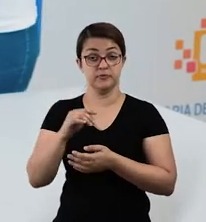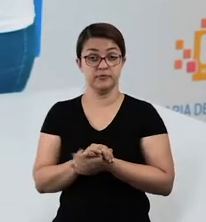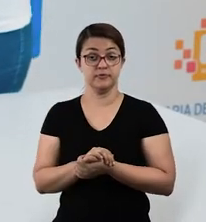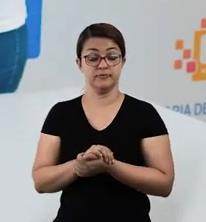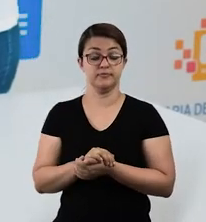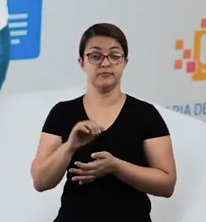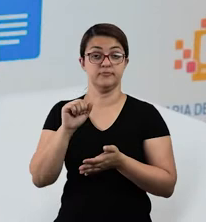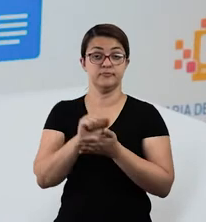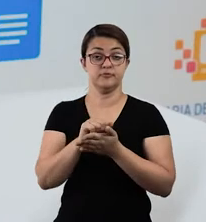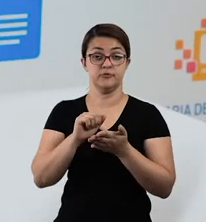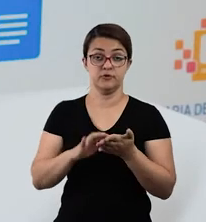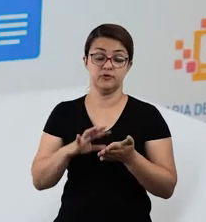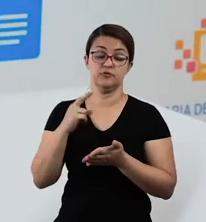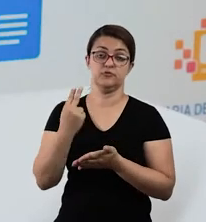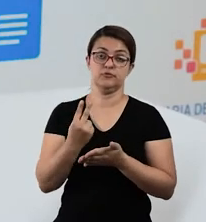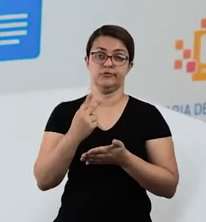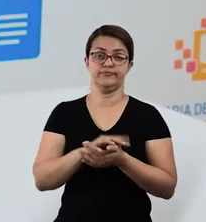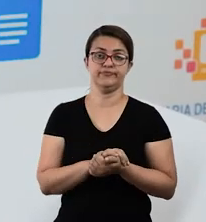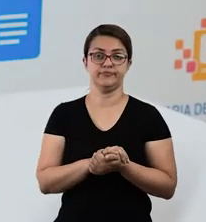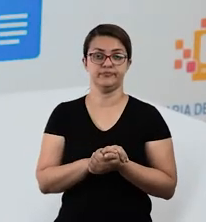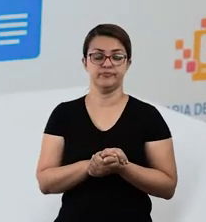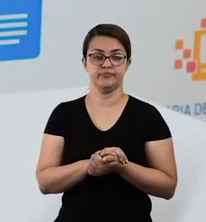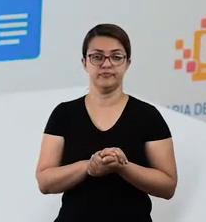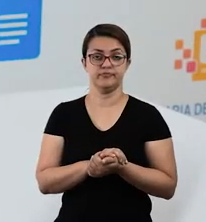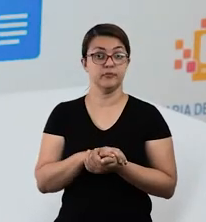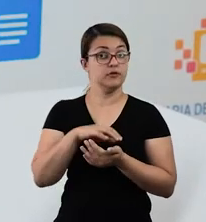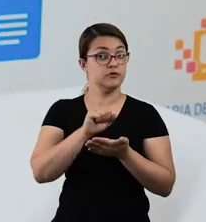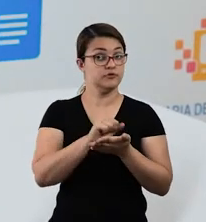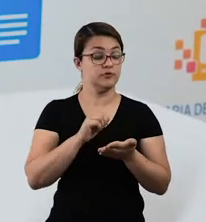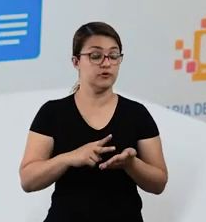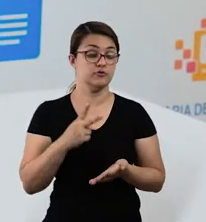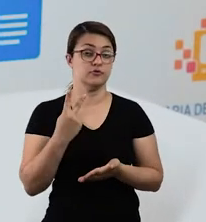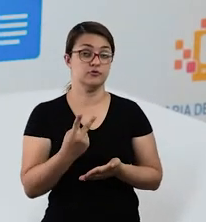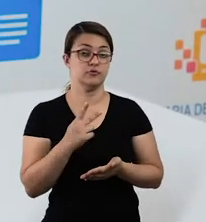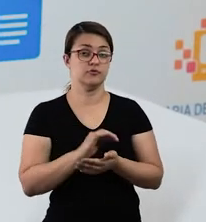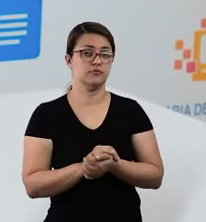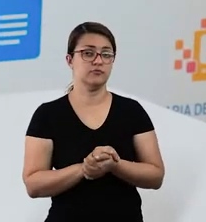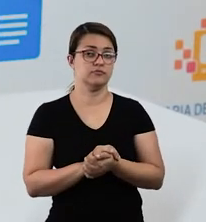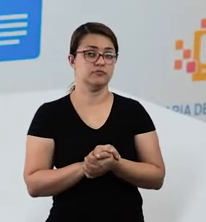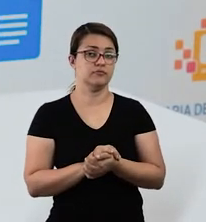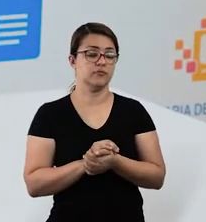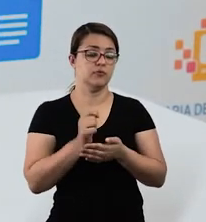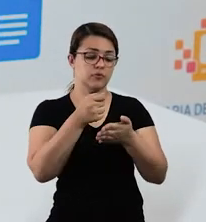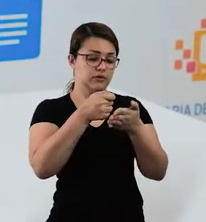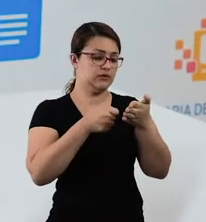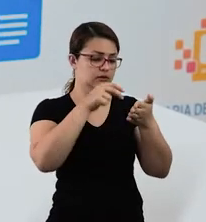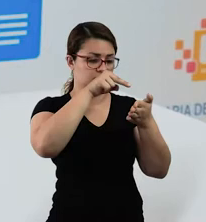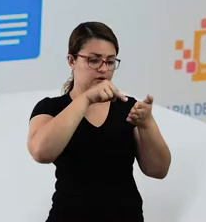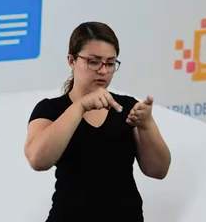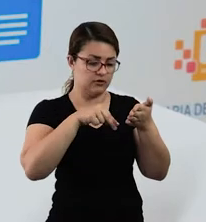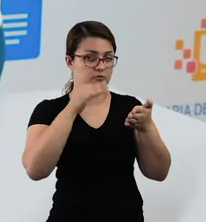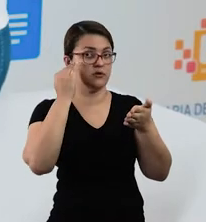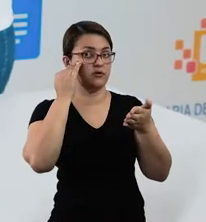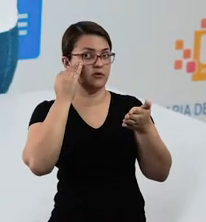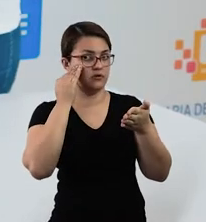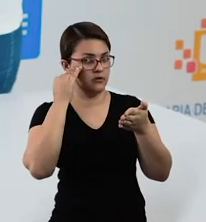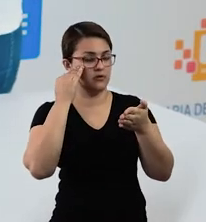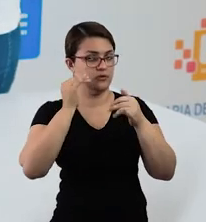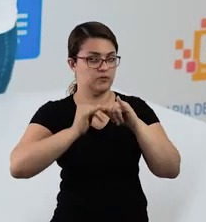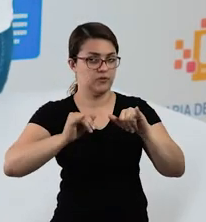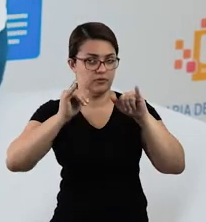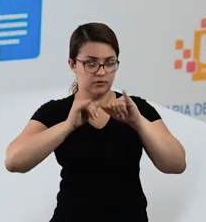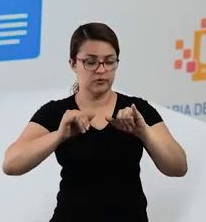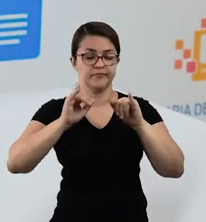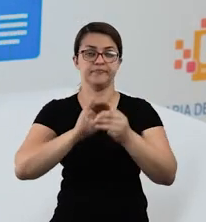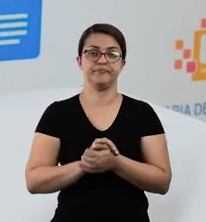Depois nós vamos para a atividade 2. Na atividade 2 nós vamos falar sobre leitura e interpretação da notícia,